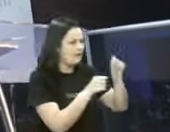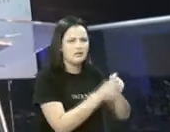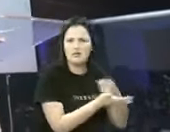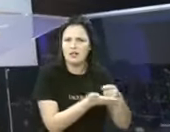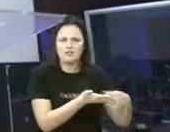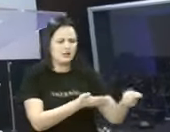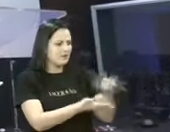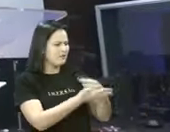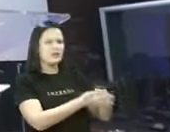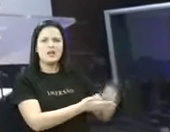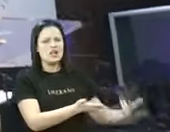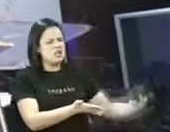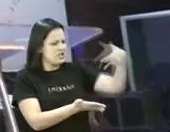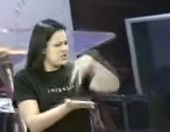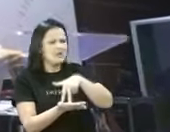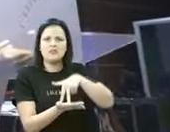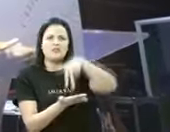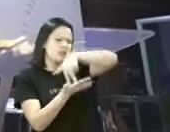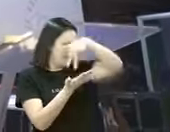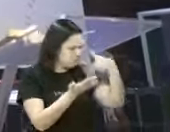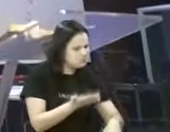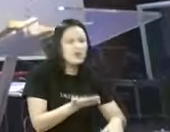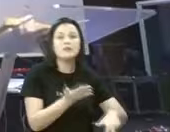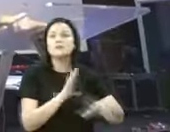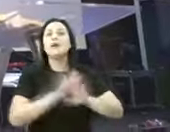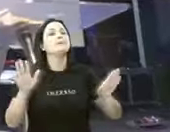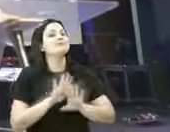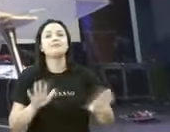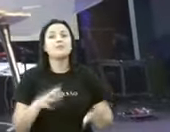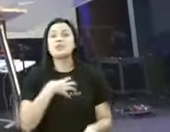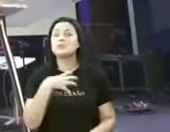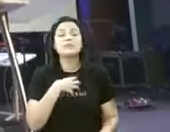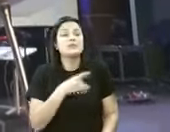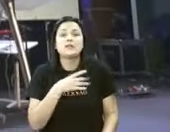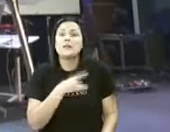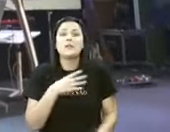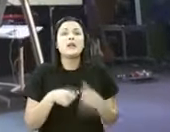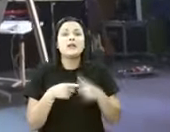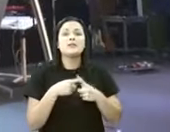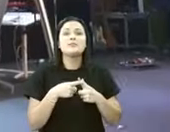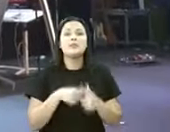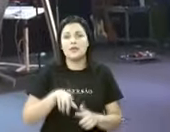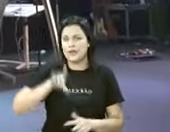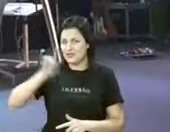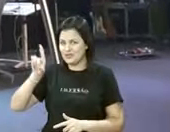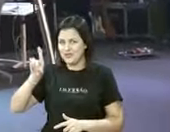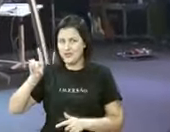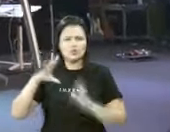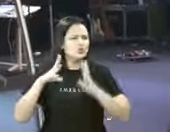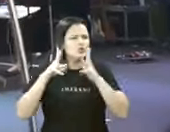escrever, anotar, levantar, abaixar, não sinta medo, porque tudo que o altar propõe